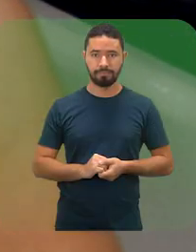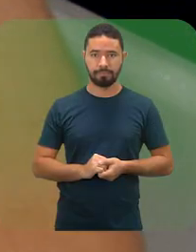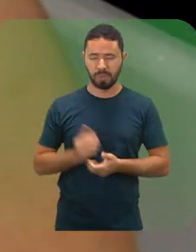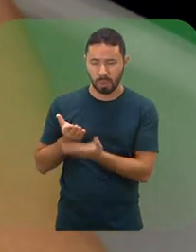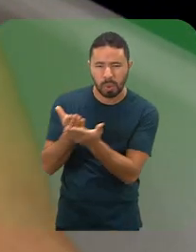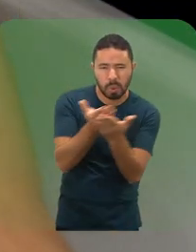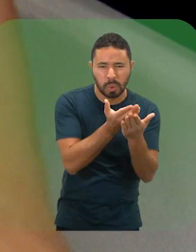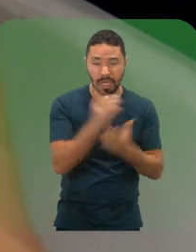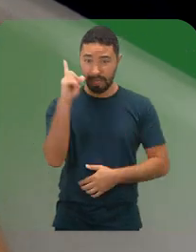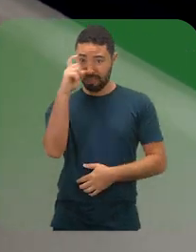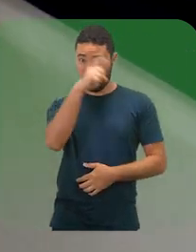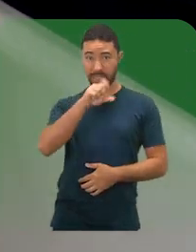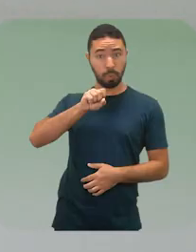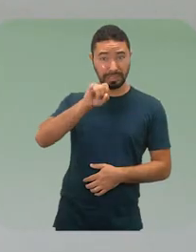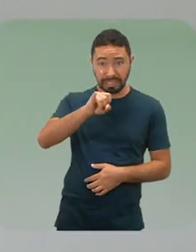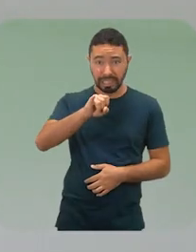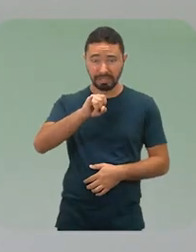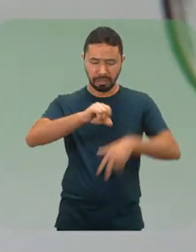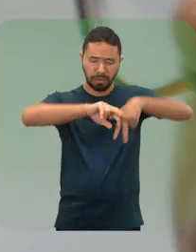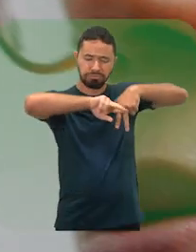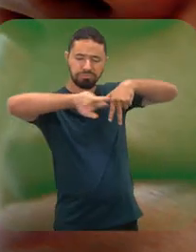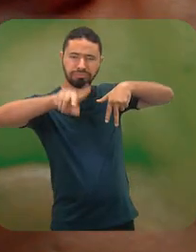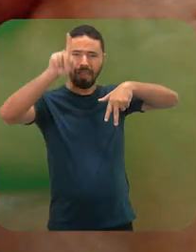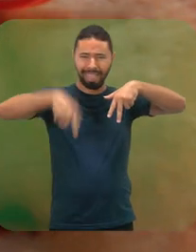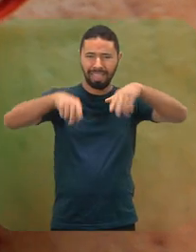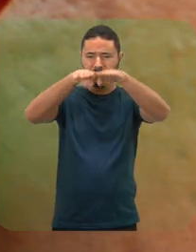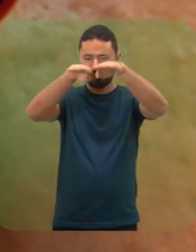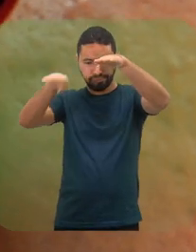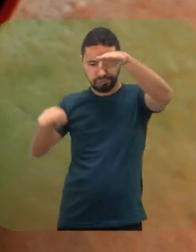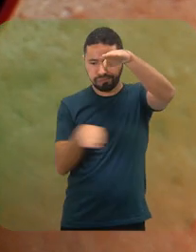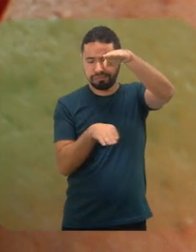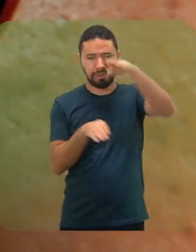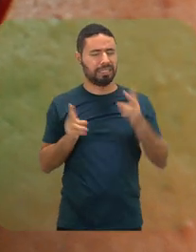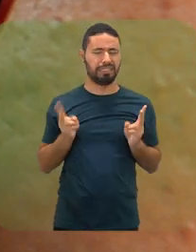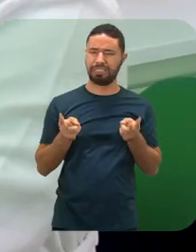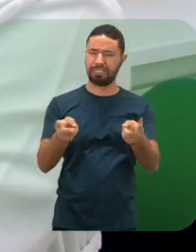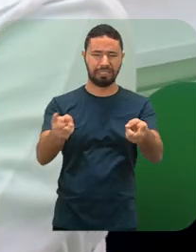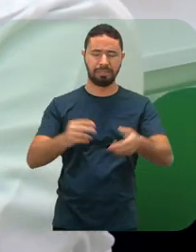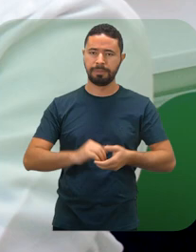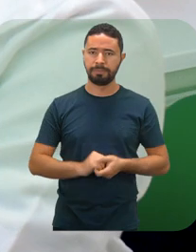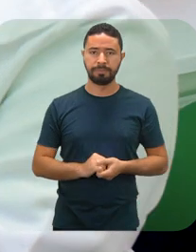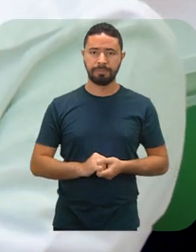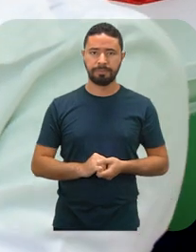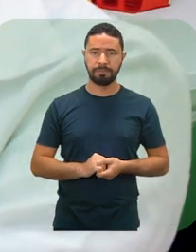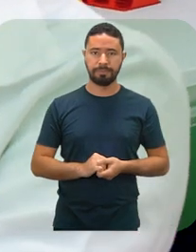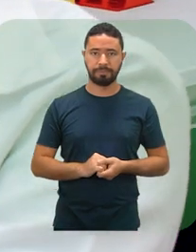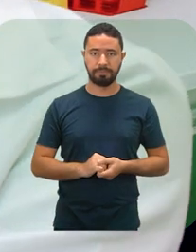É difícil vir estudar quando a gente tem nossa identidade diminuída, contrariada, subalternizada